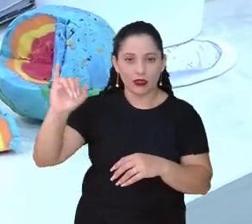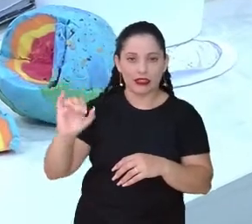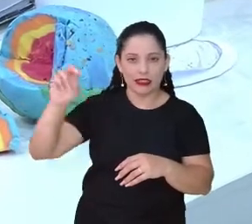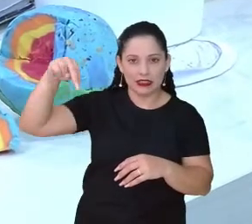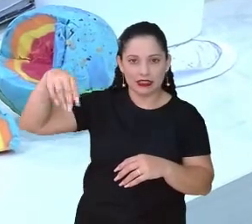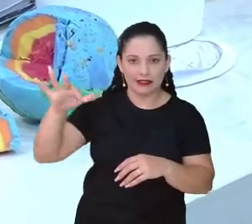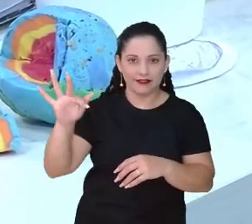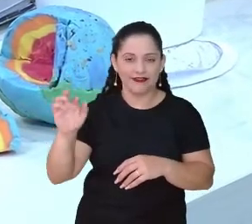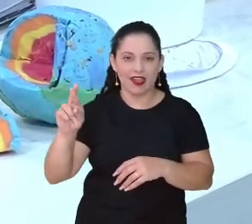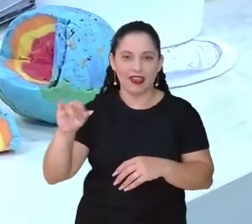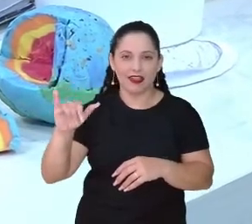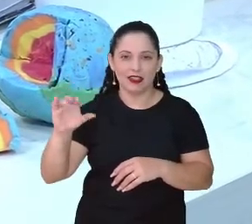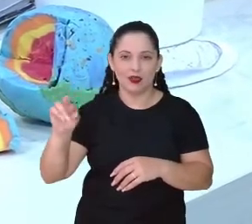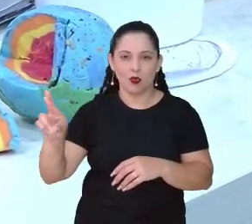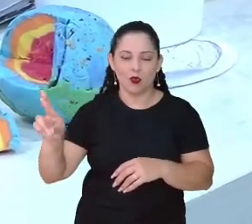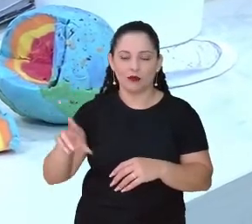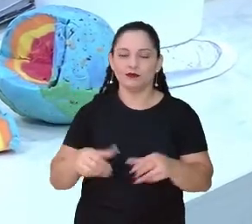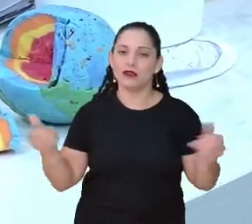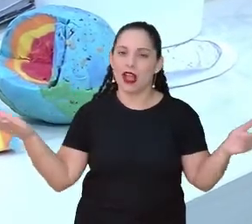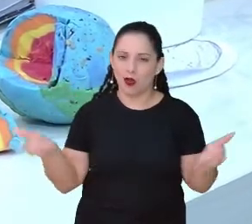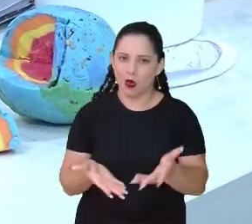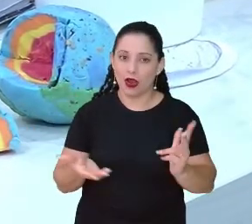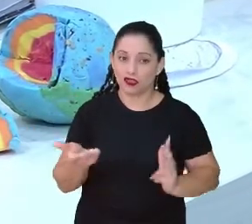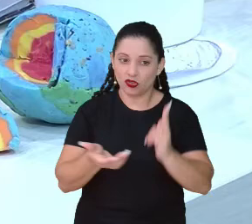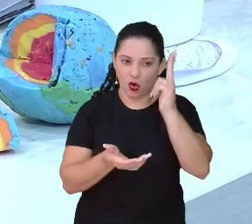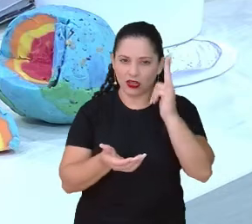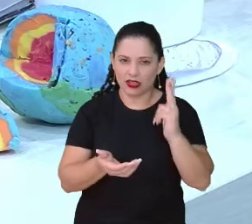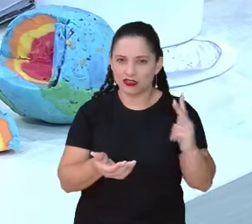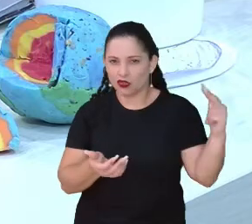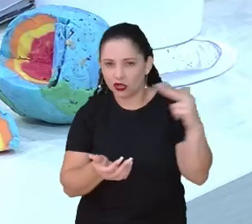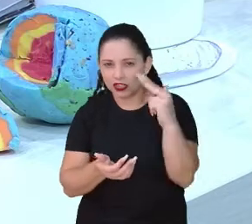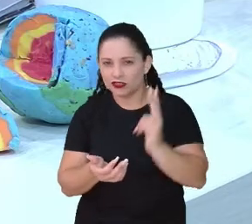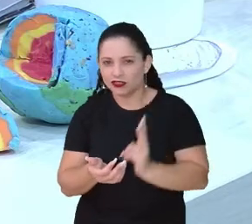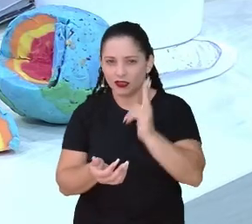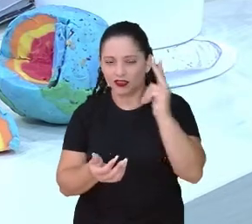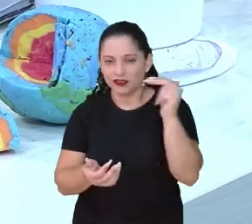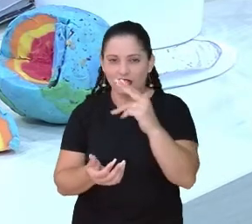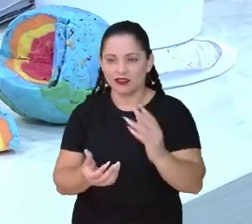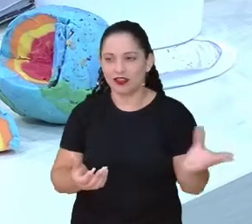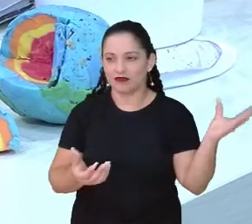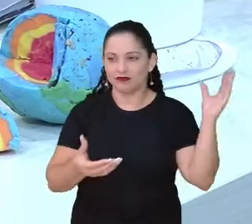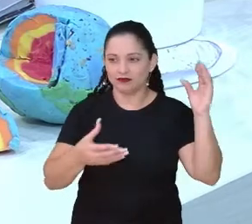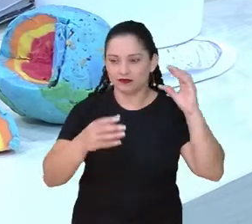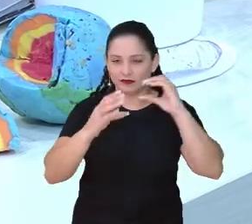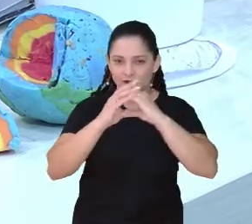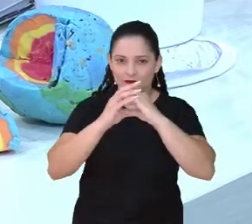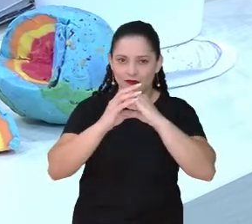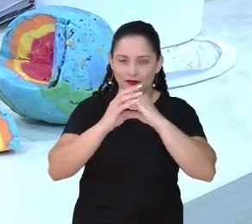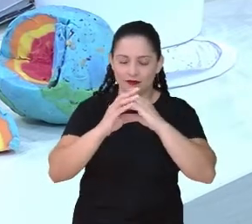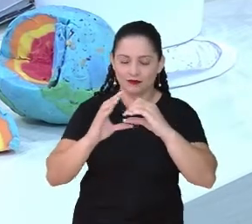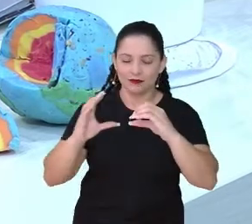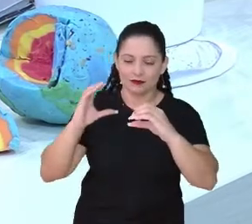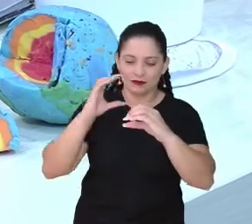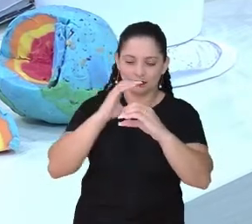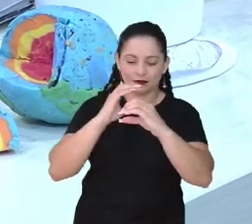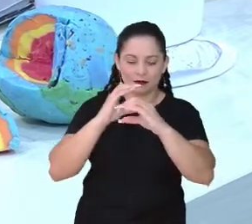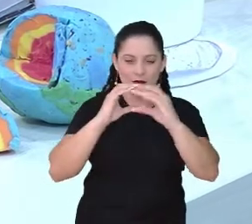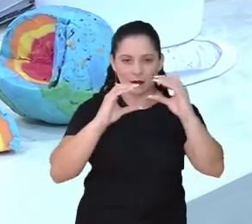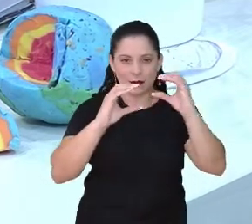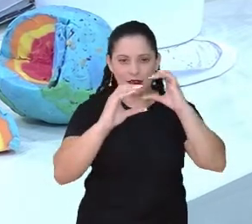vou voltando, colocando as cortadas. Primeiro o núcleo superior, que vai ficar em